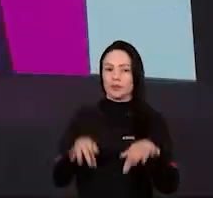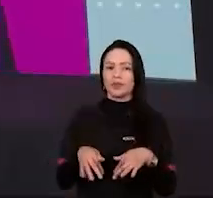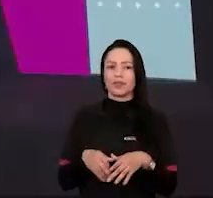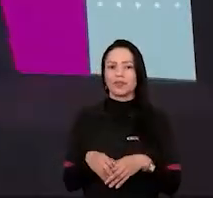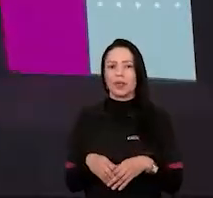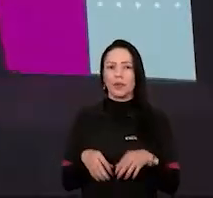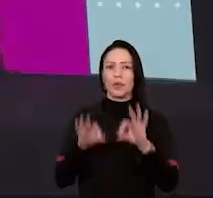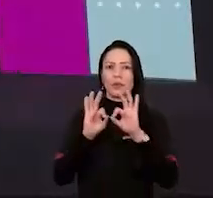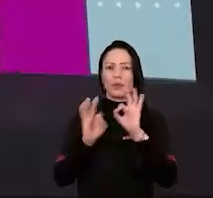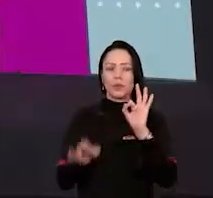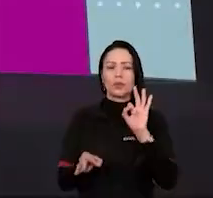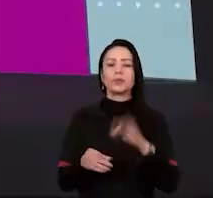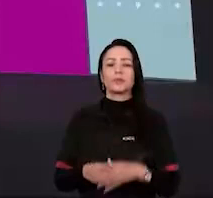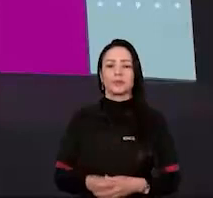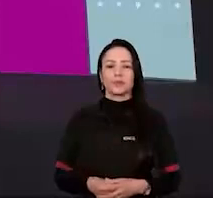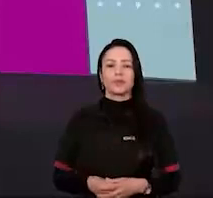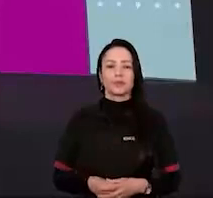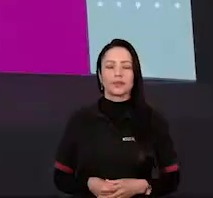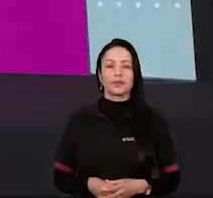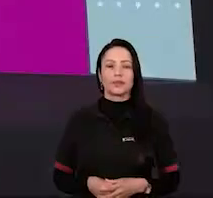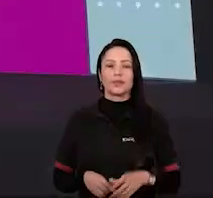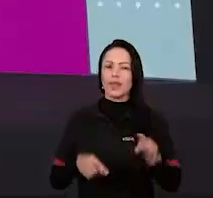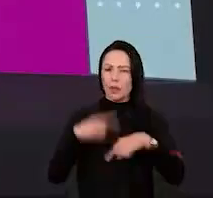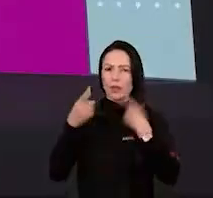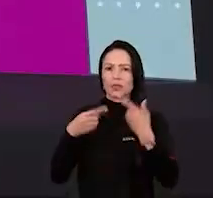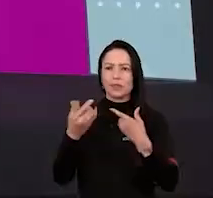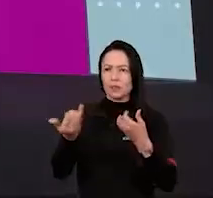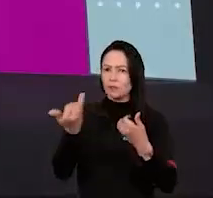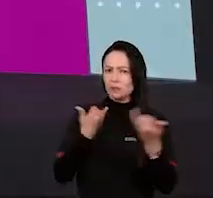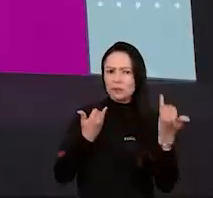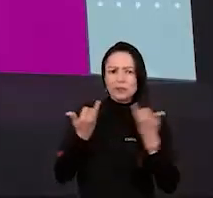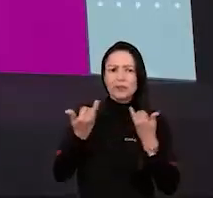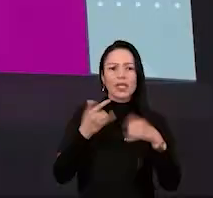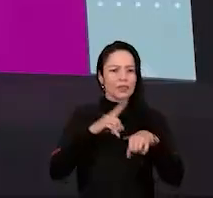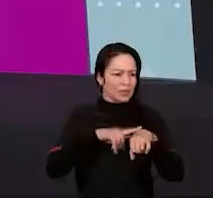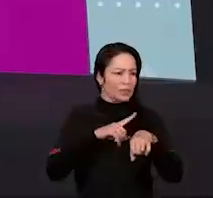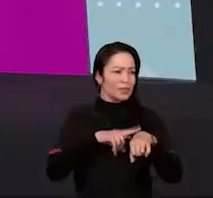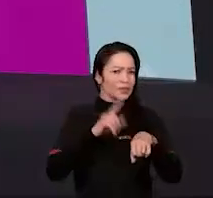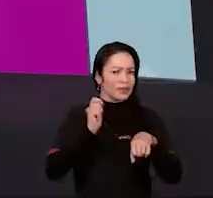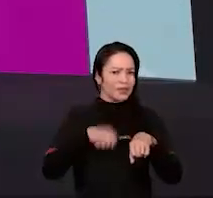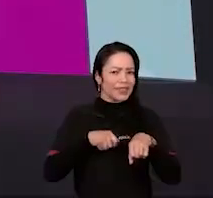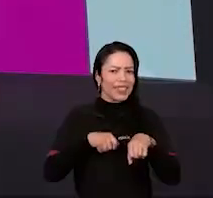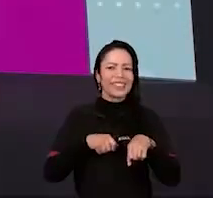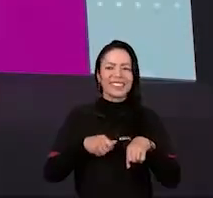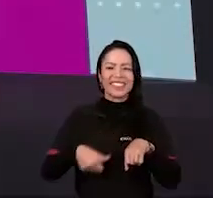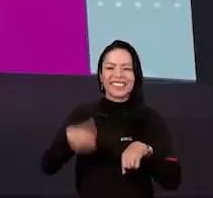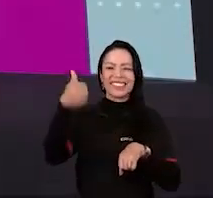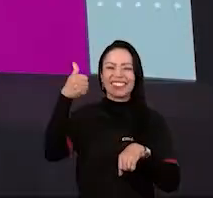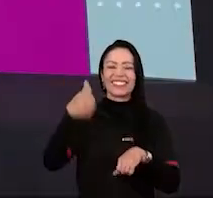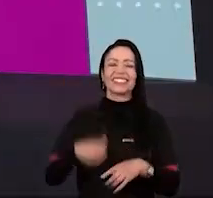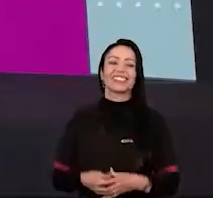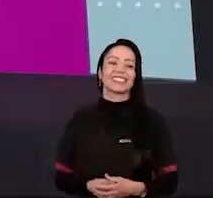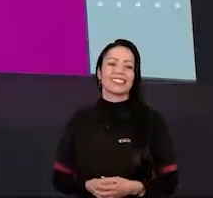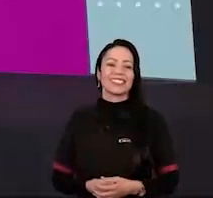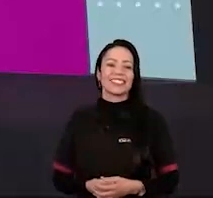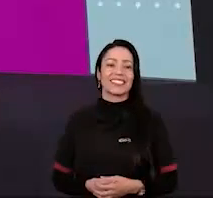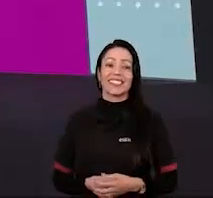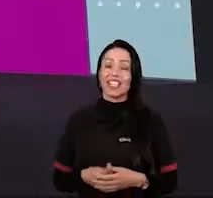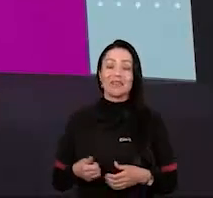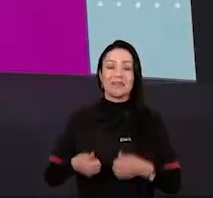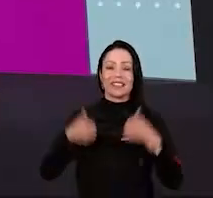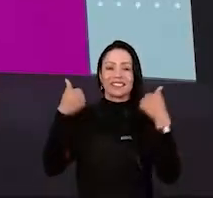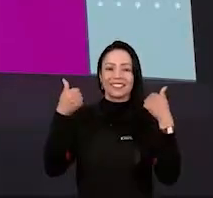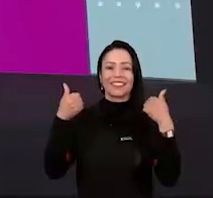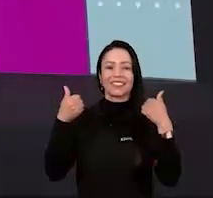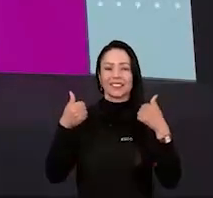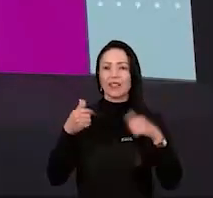final longo ainda, né? Depois, se alguém puder me dizer que tempo que a gente está. A melhor de todas. Hã? A melhor de todas. É a melhor de